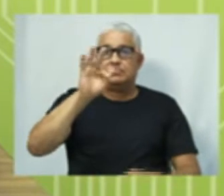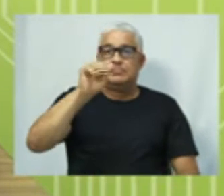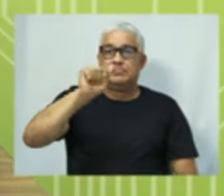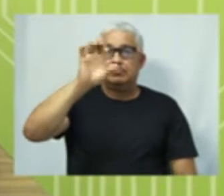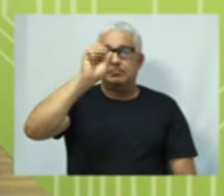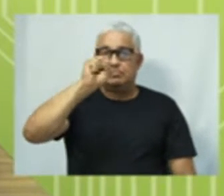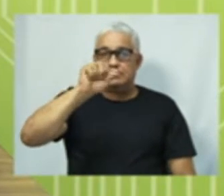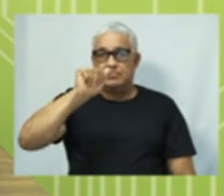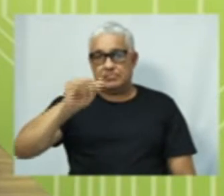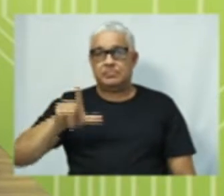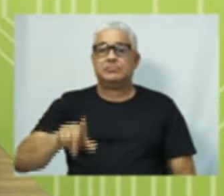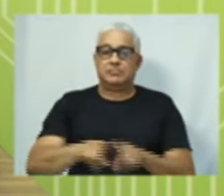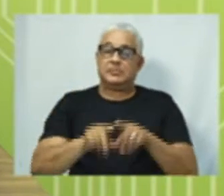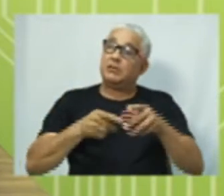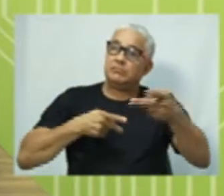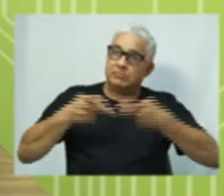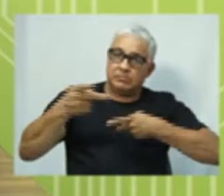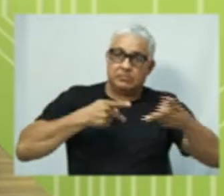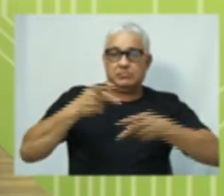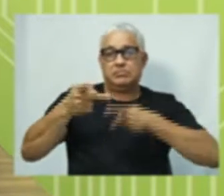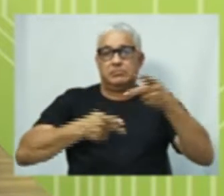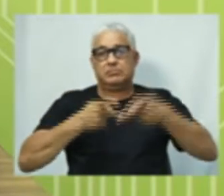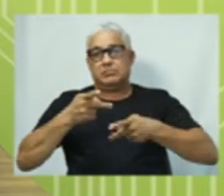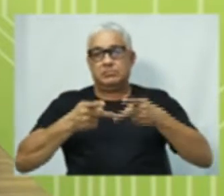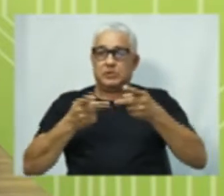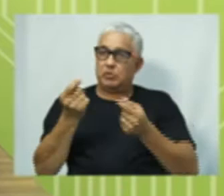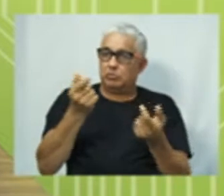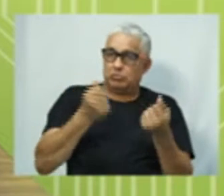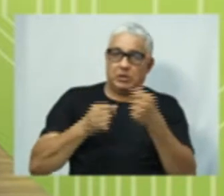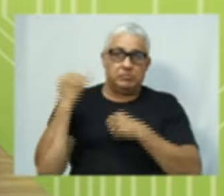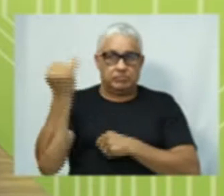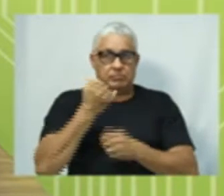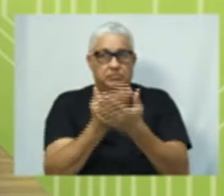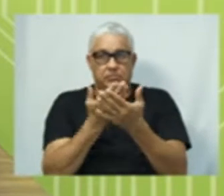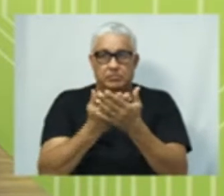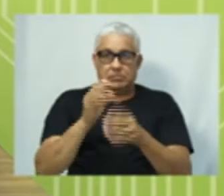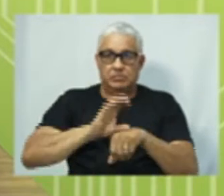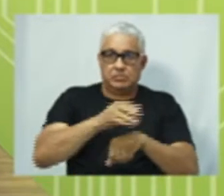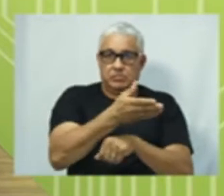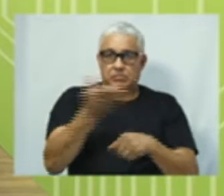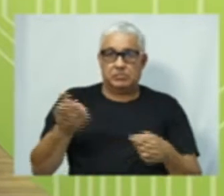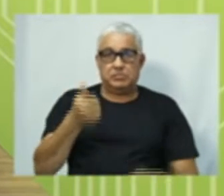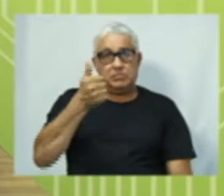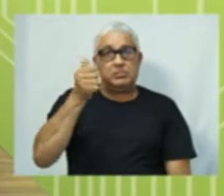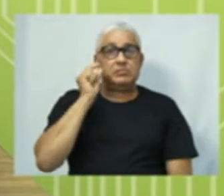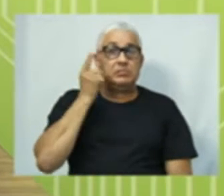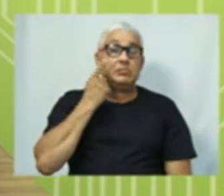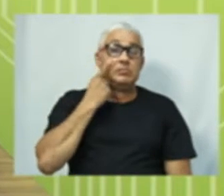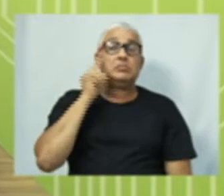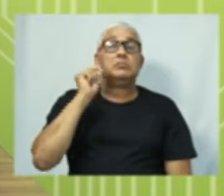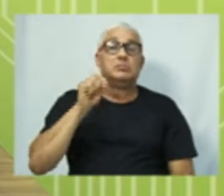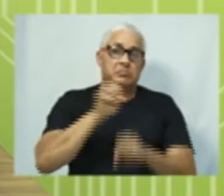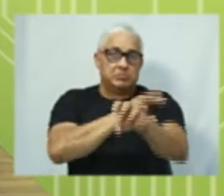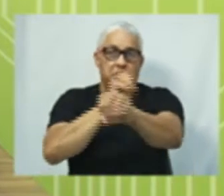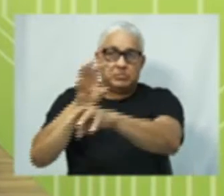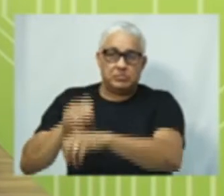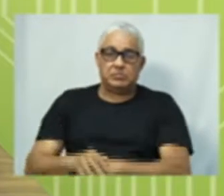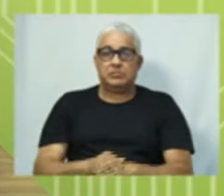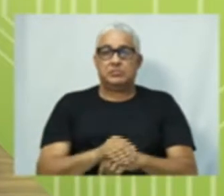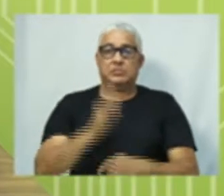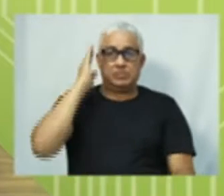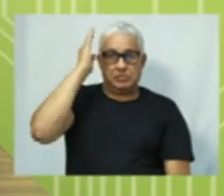tributário. Por isso, essas aulas são tão importantes no curso de vocês. Na primeira aula, vimos o quê? Os principais conceitos